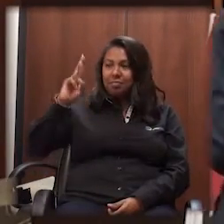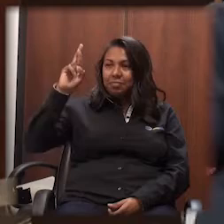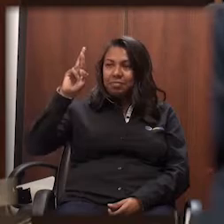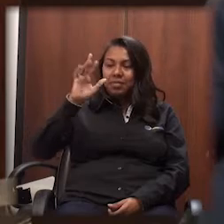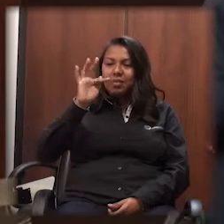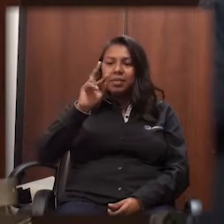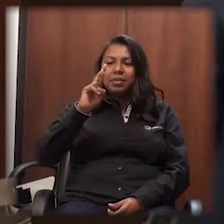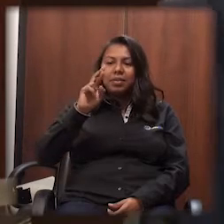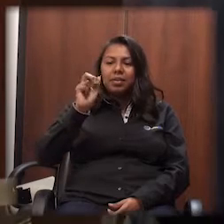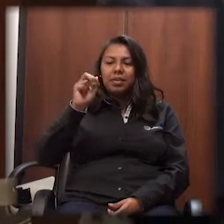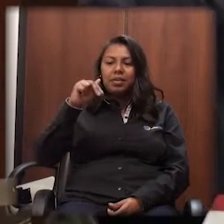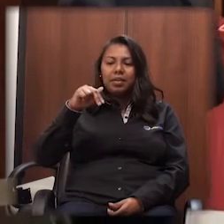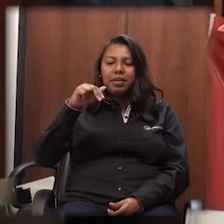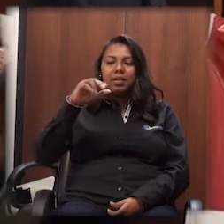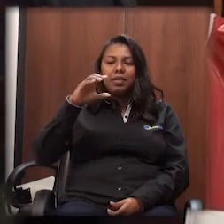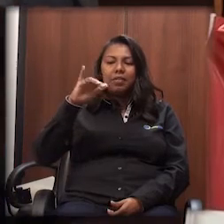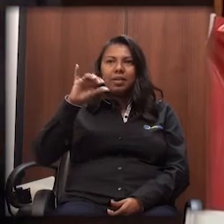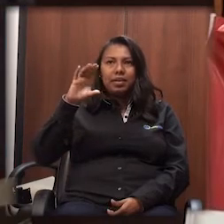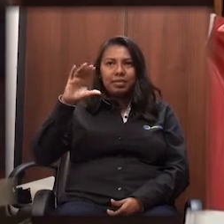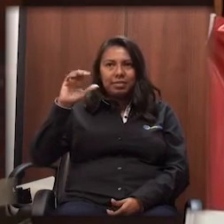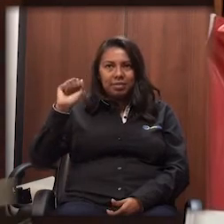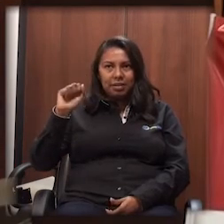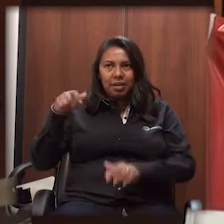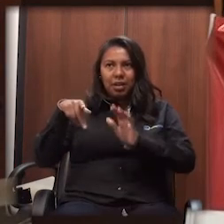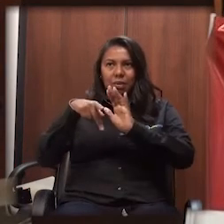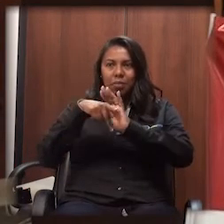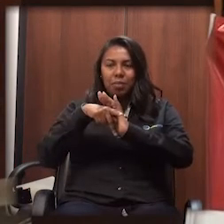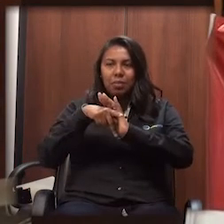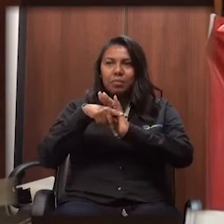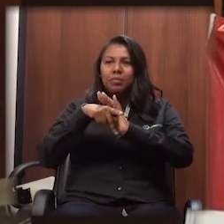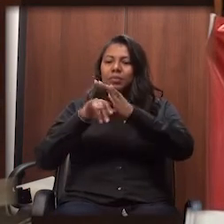Francisca Pini, pelo Instituto Paulo Freire.